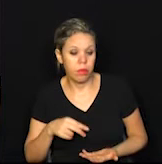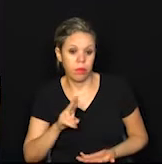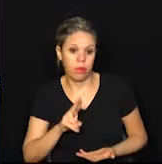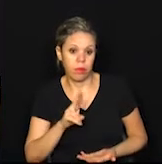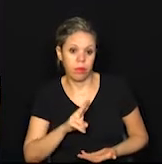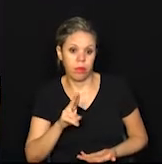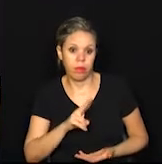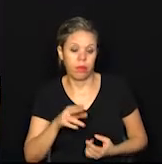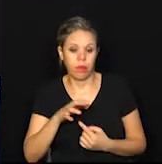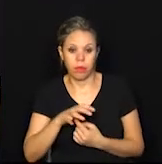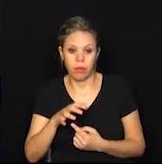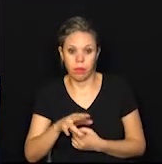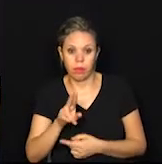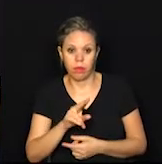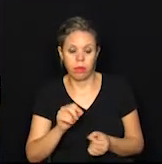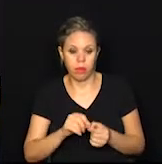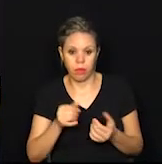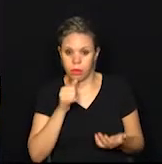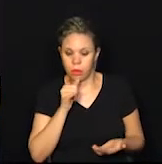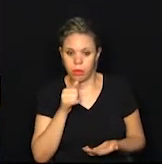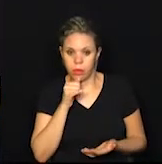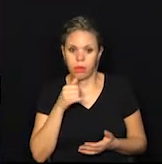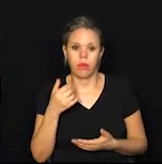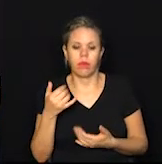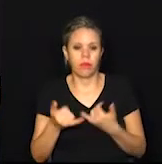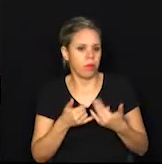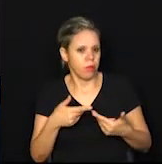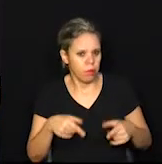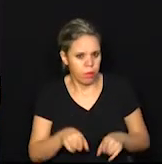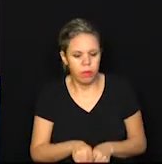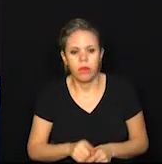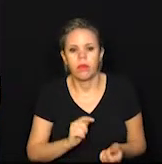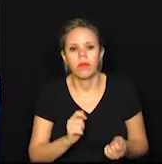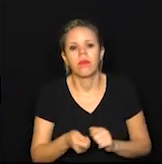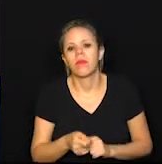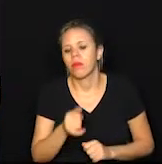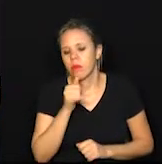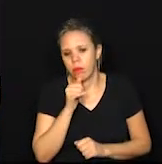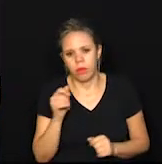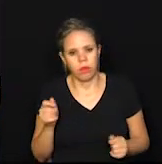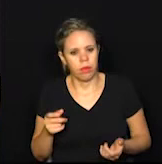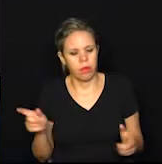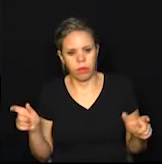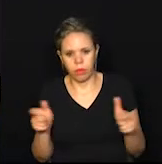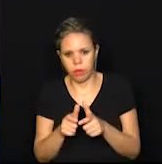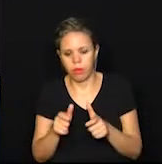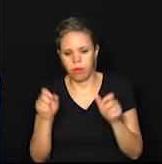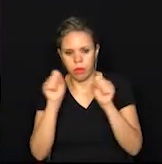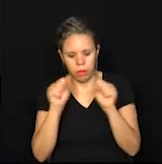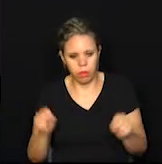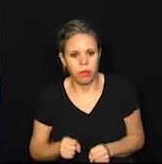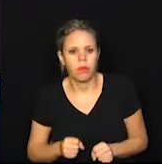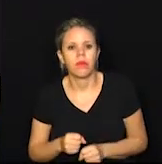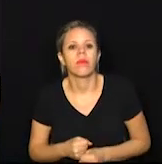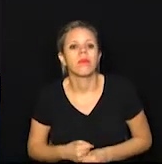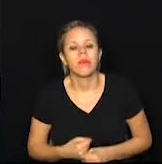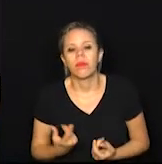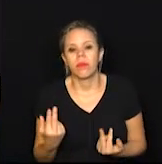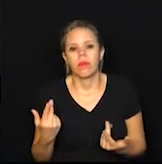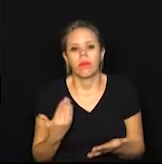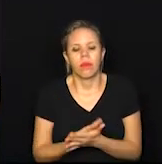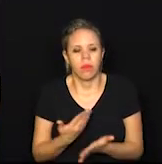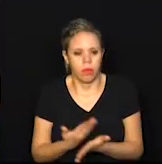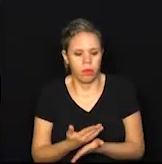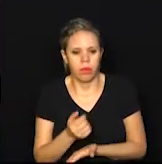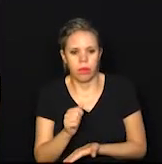na praça de uma forma mais recreativa e de uma forma menos sistemática como as aulas.